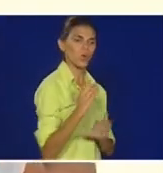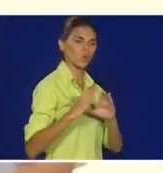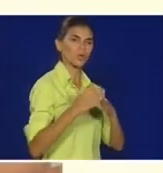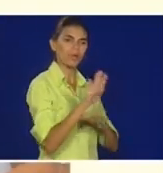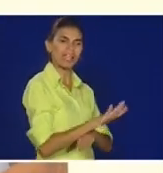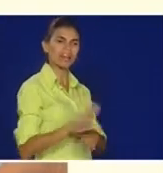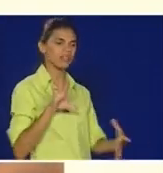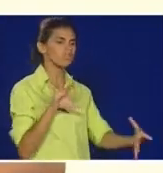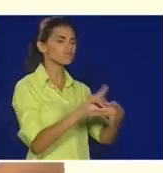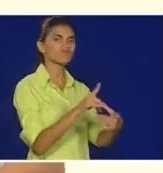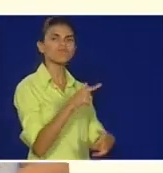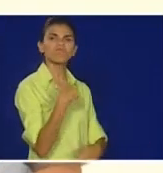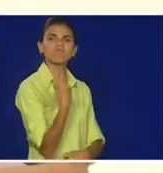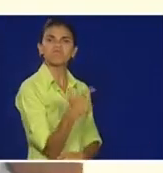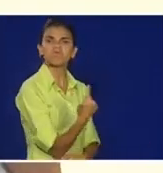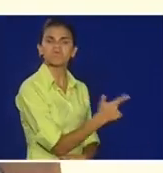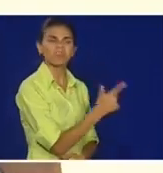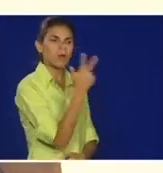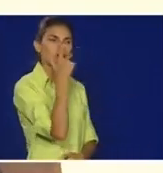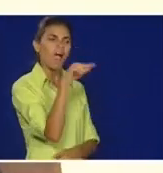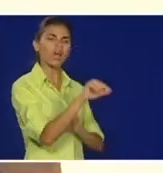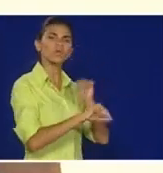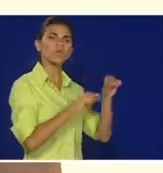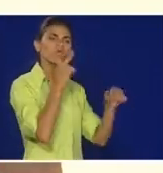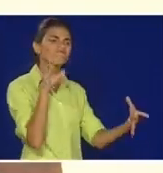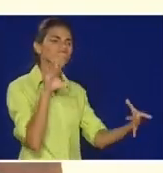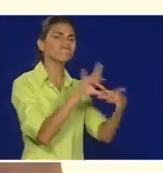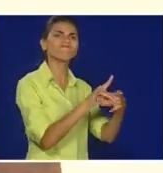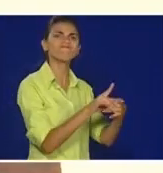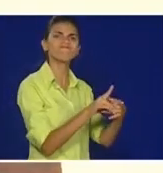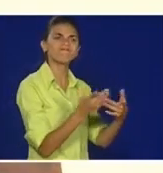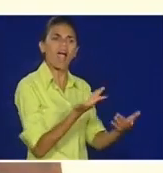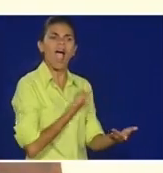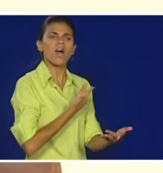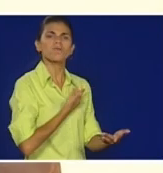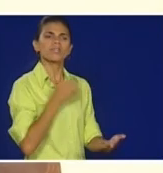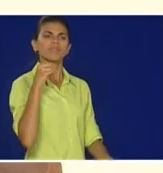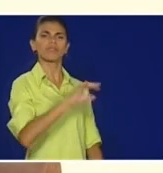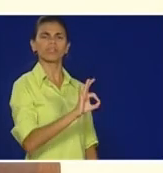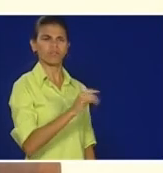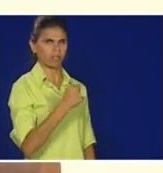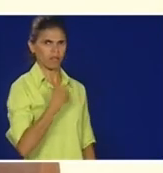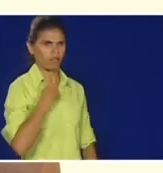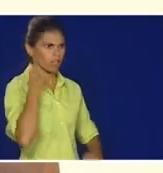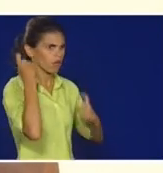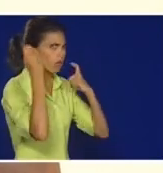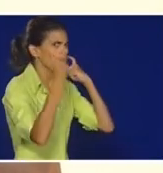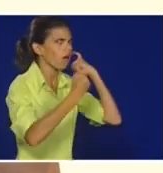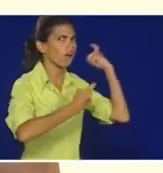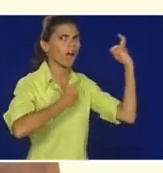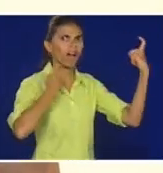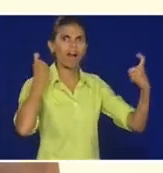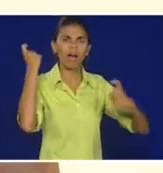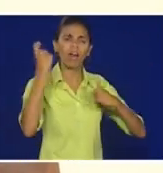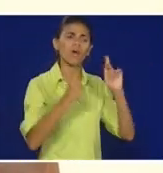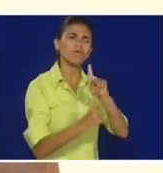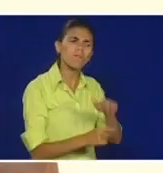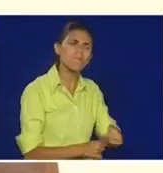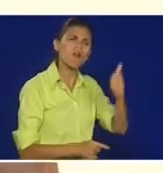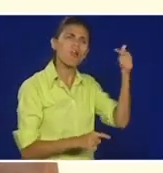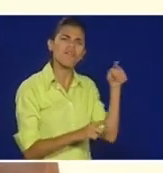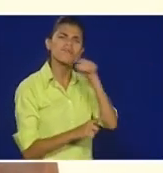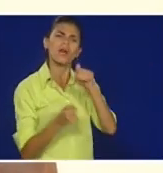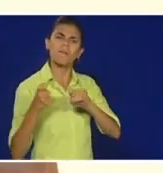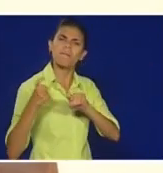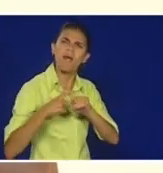Era como se ele não conseguisse fazer amigos. Aí nós ficamos preocupadas, ela até nos sugeriu que levasse um otorrino,